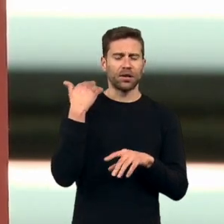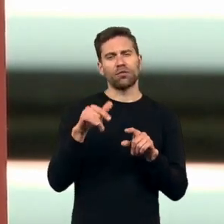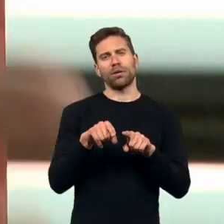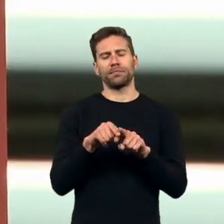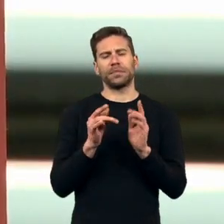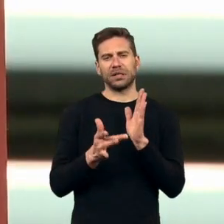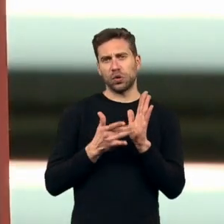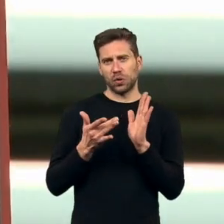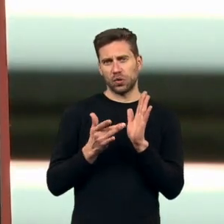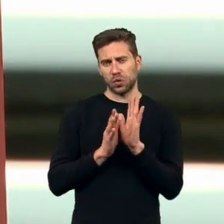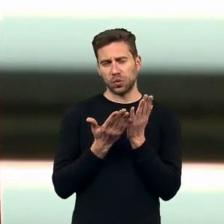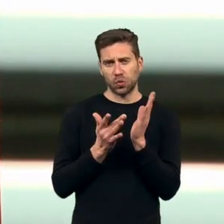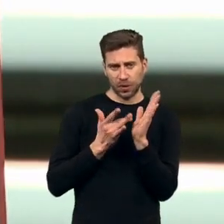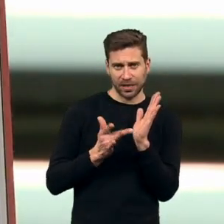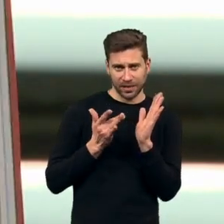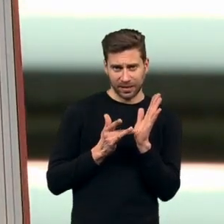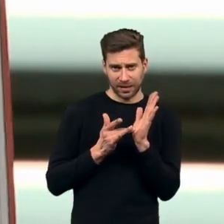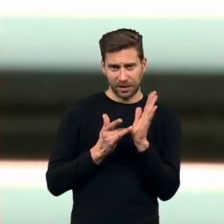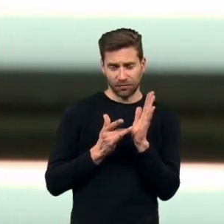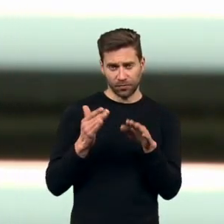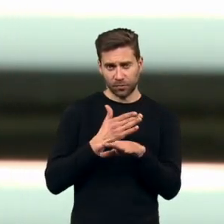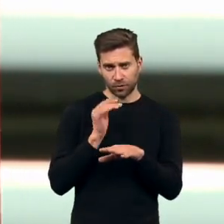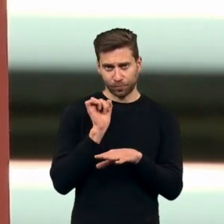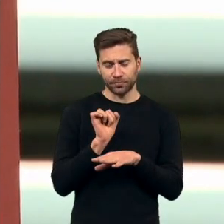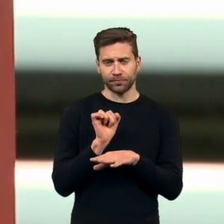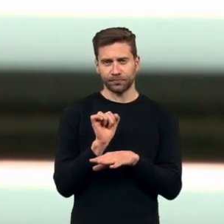livro, daquele período do livro,